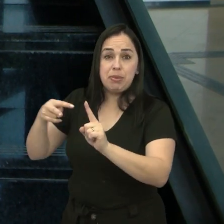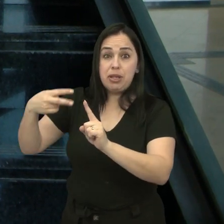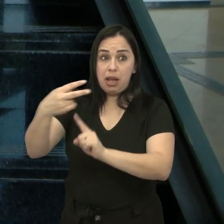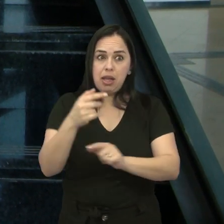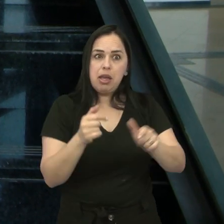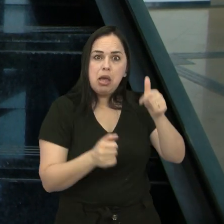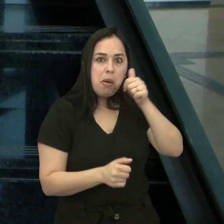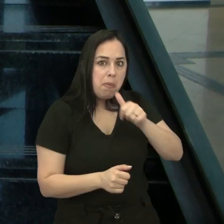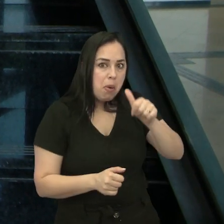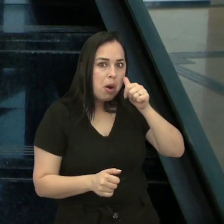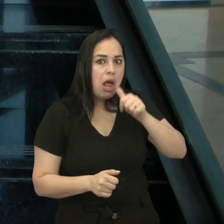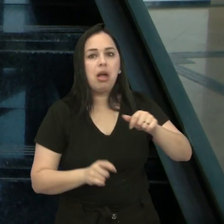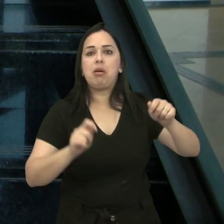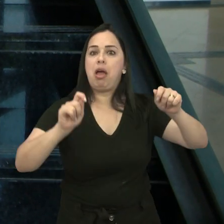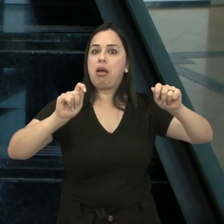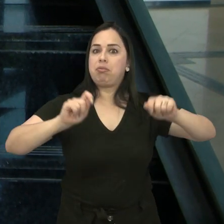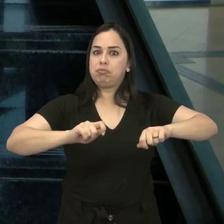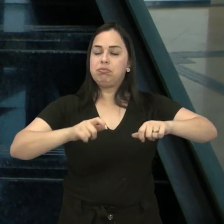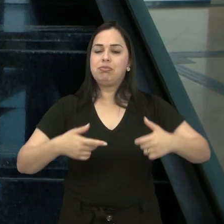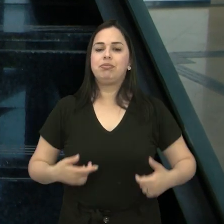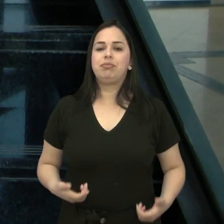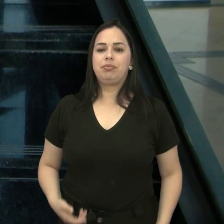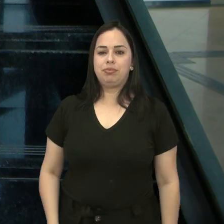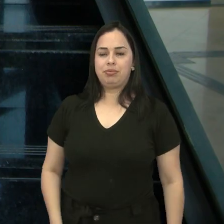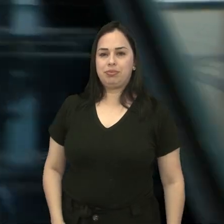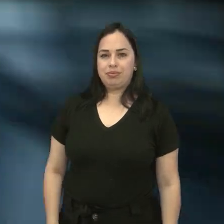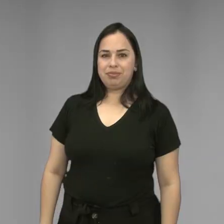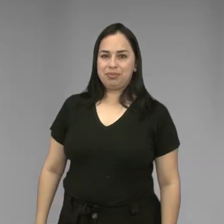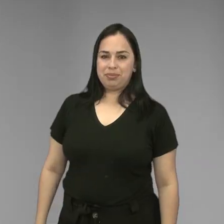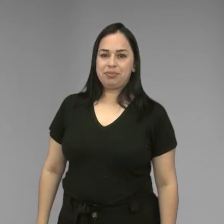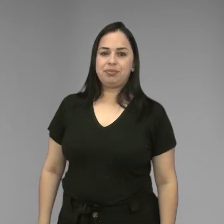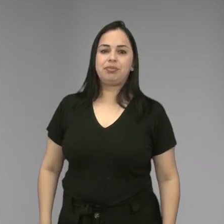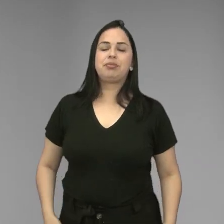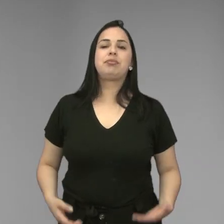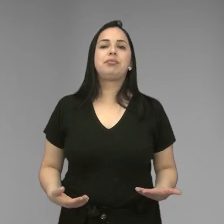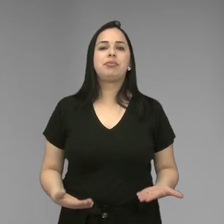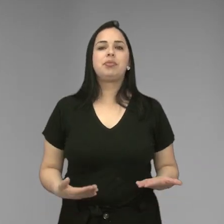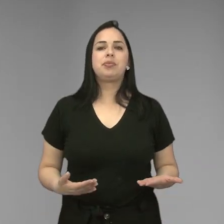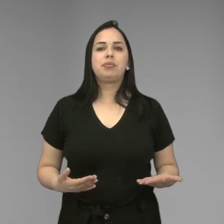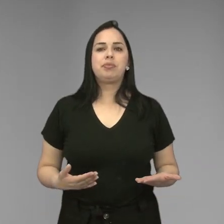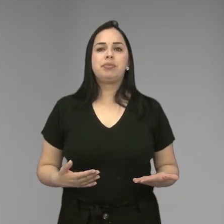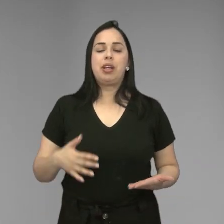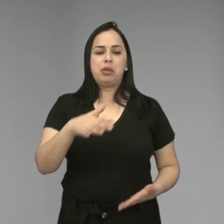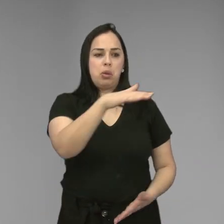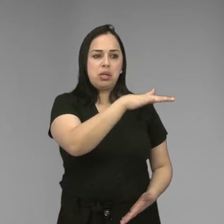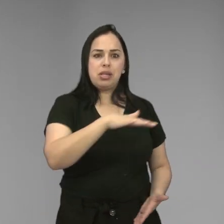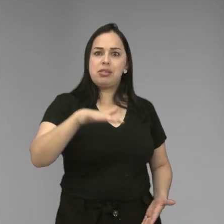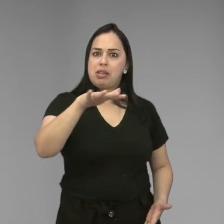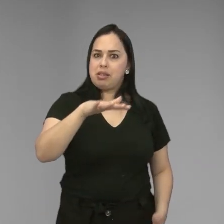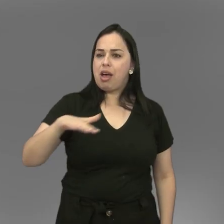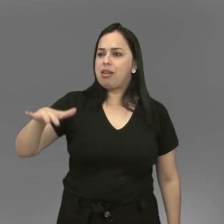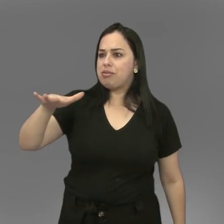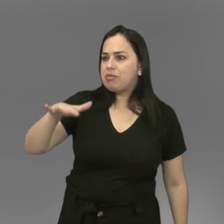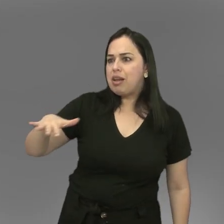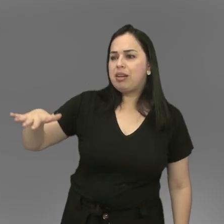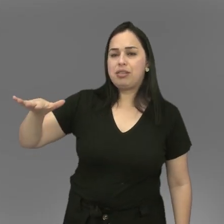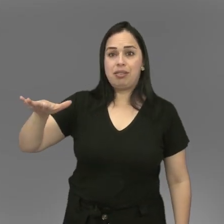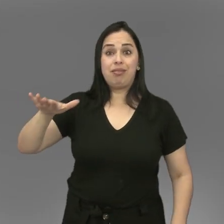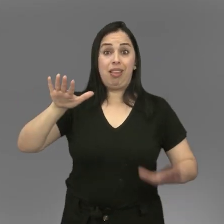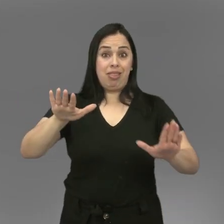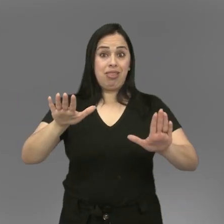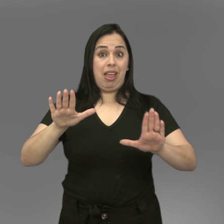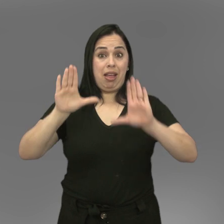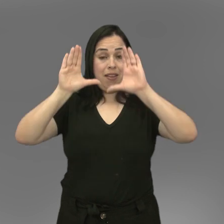mesmo através das lentes de uma câmera. Como em praticamente todas as áreas de atuação, na